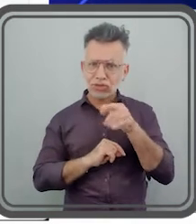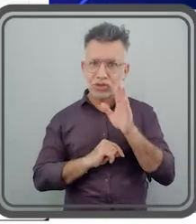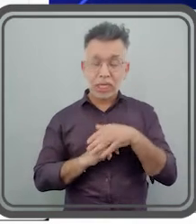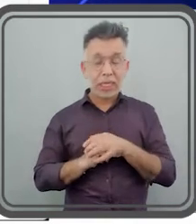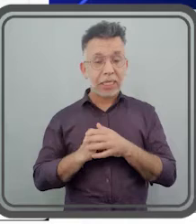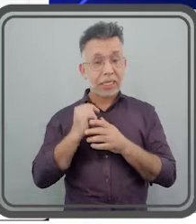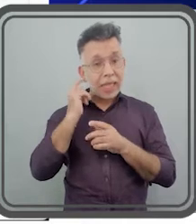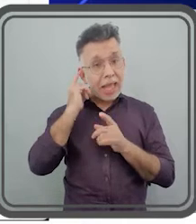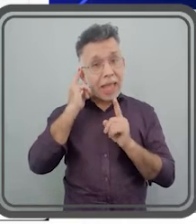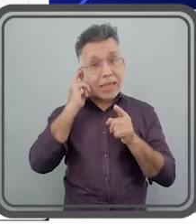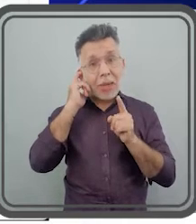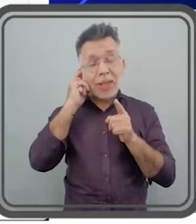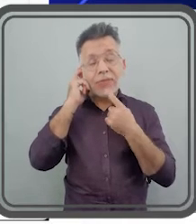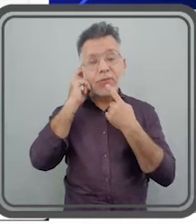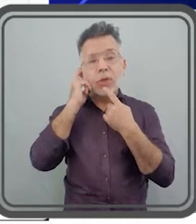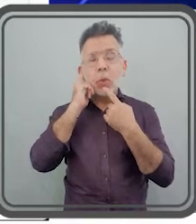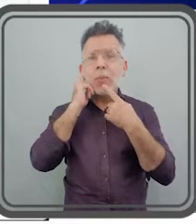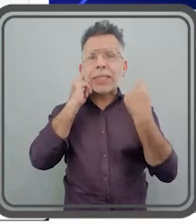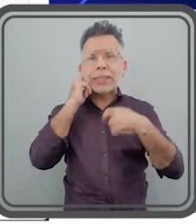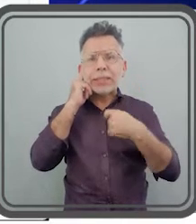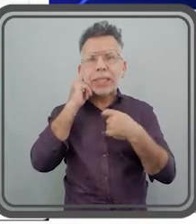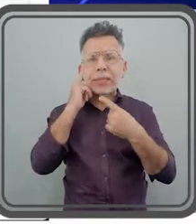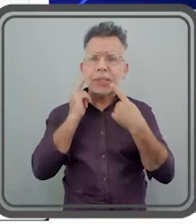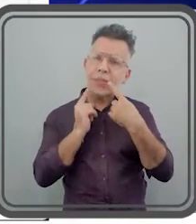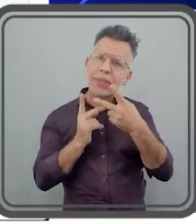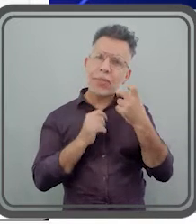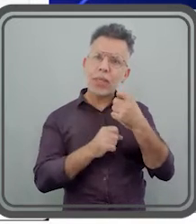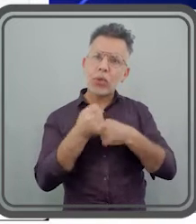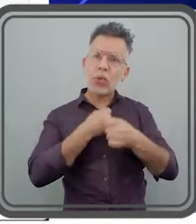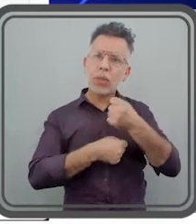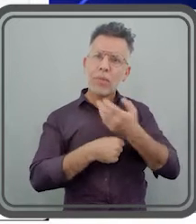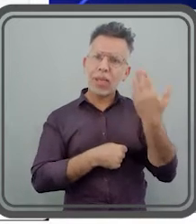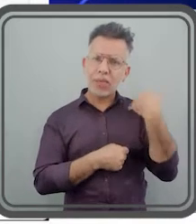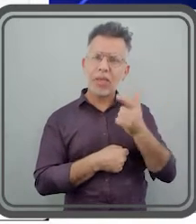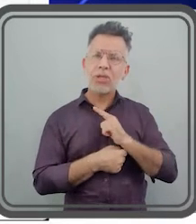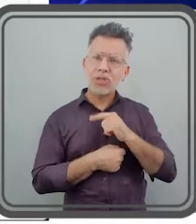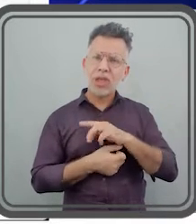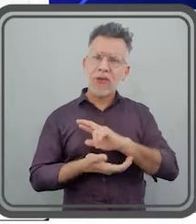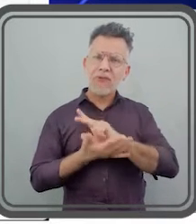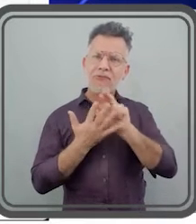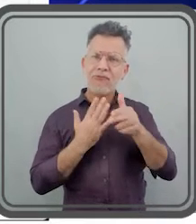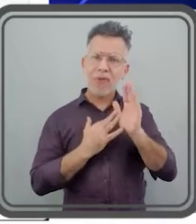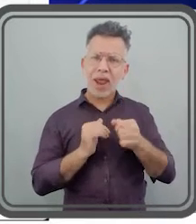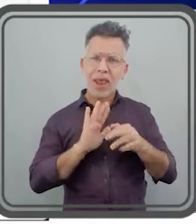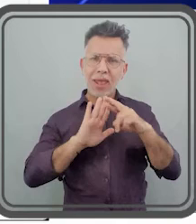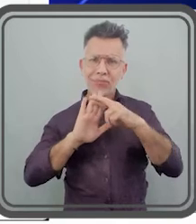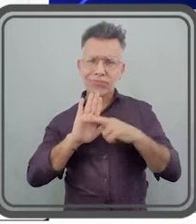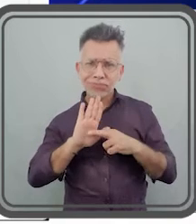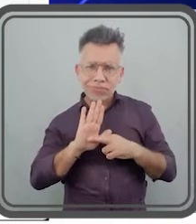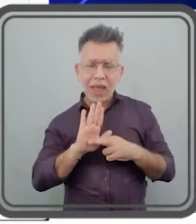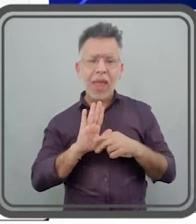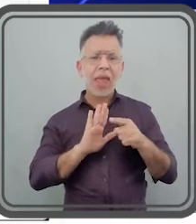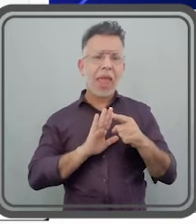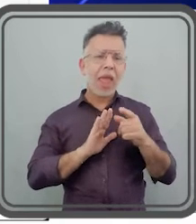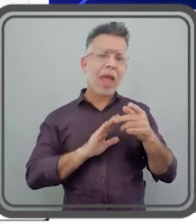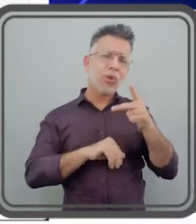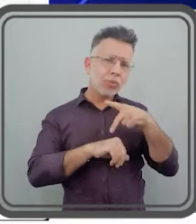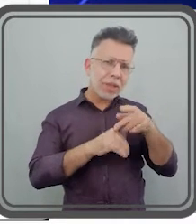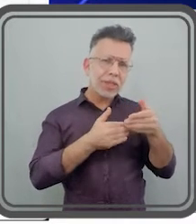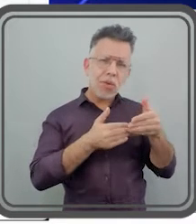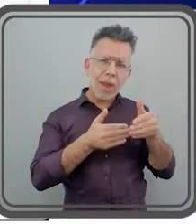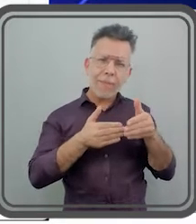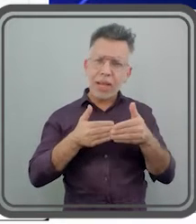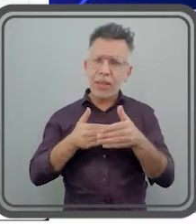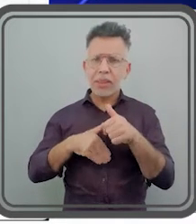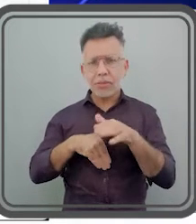então essa fama dele ainda que a gente notou Desde o ano passado né Acho que o ano passado tinha várias restrições né agora alguns países até um abrindo um